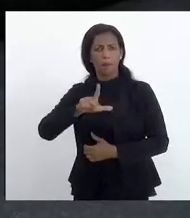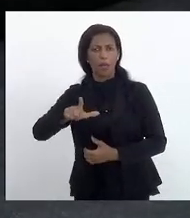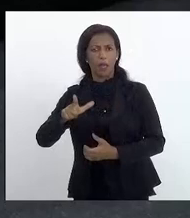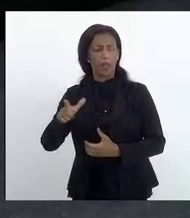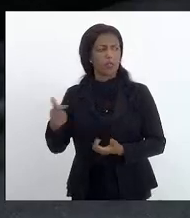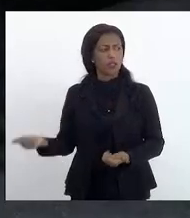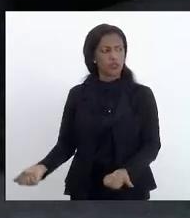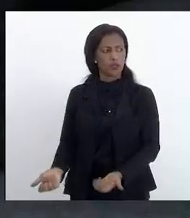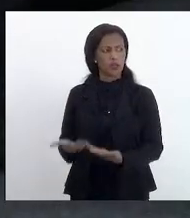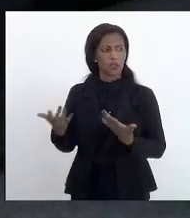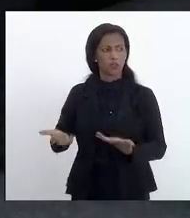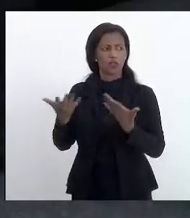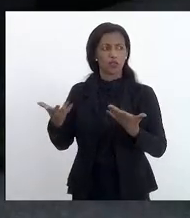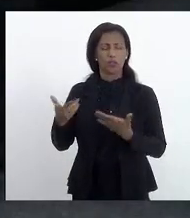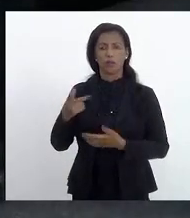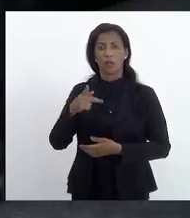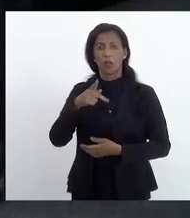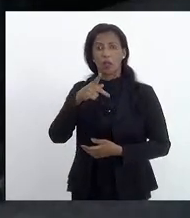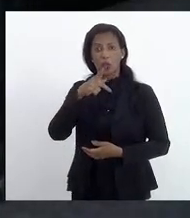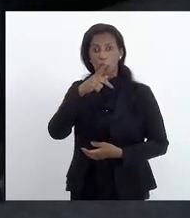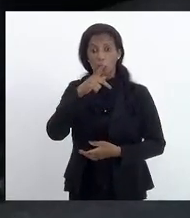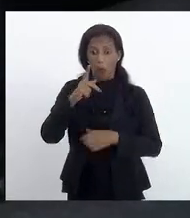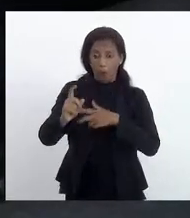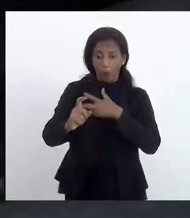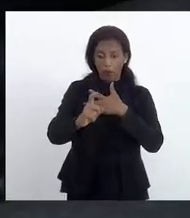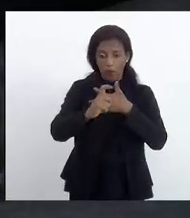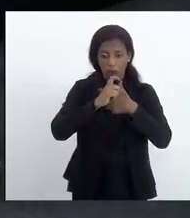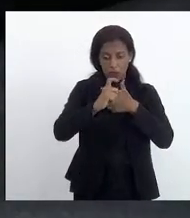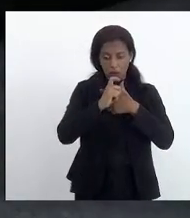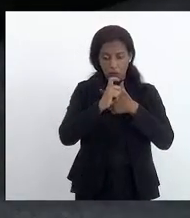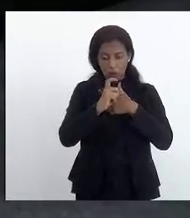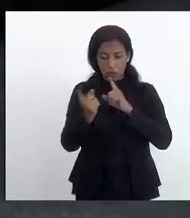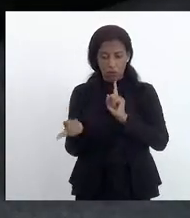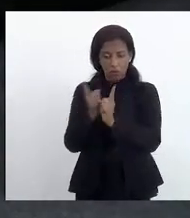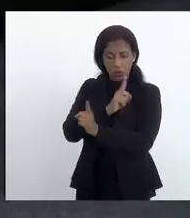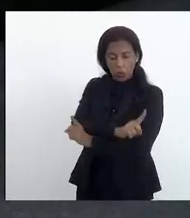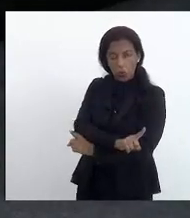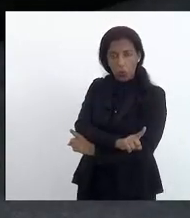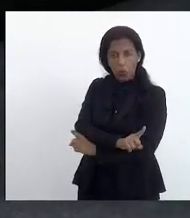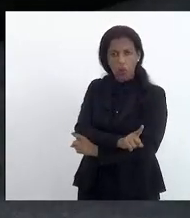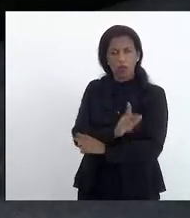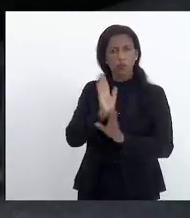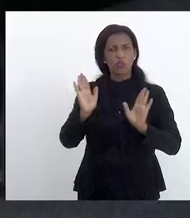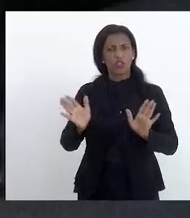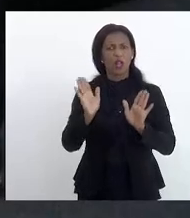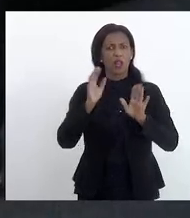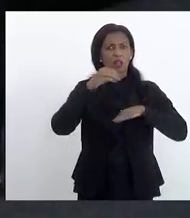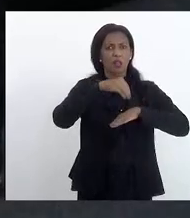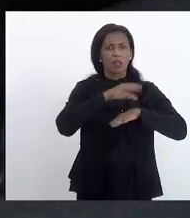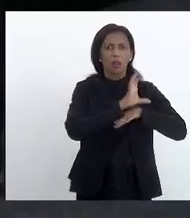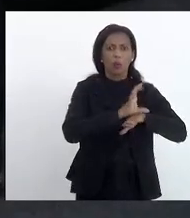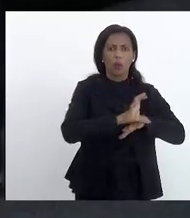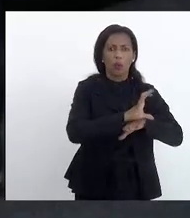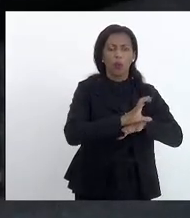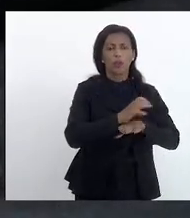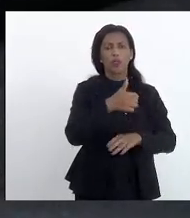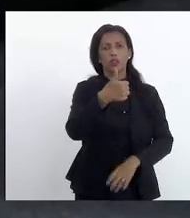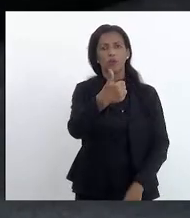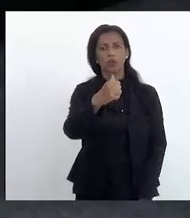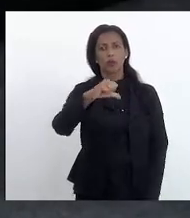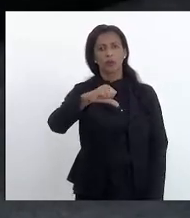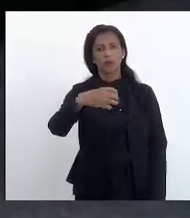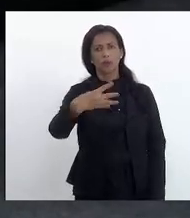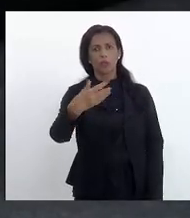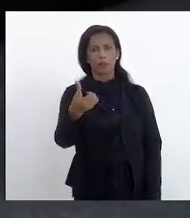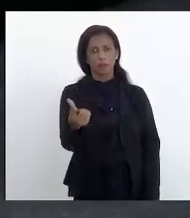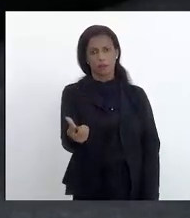do Poder Executivo contraria algo que já está previsto na Constituição desde